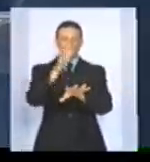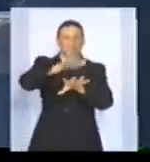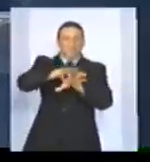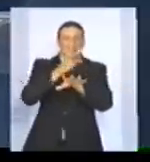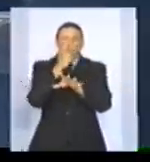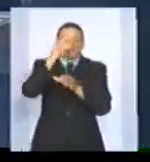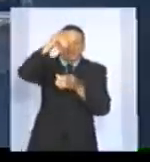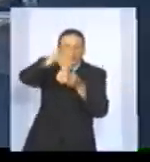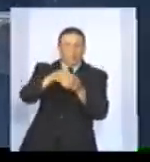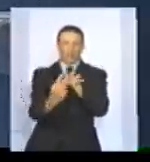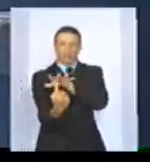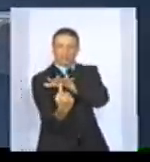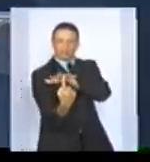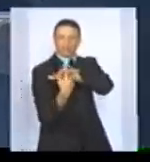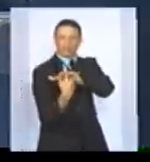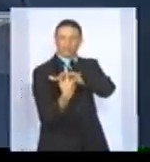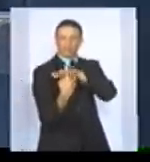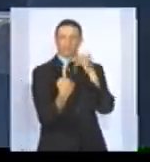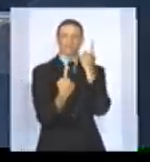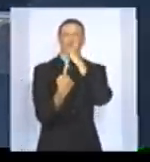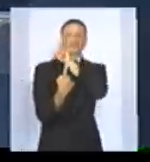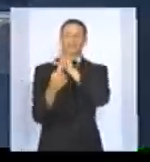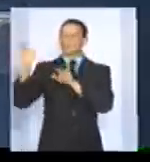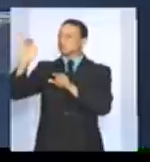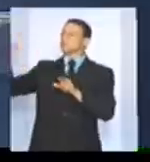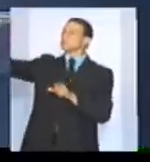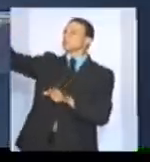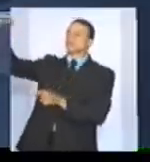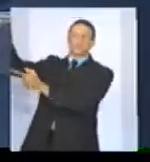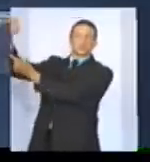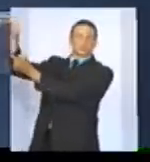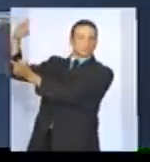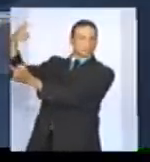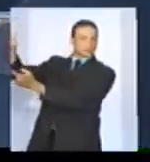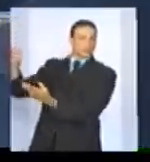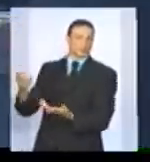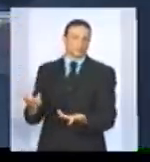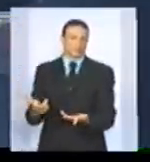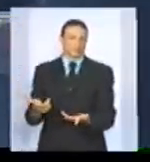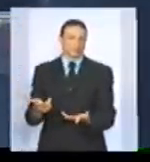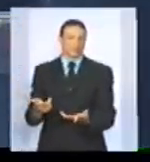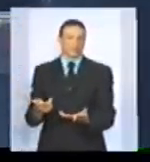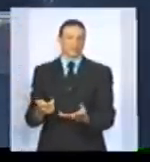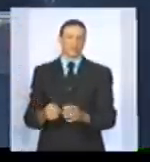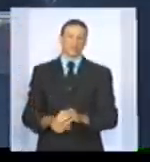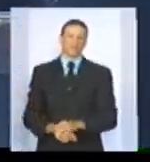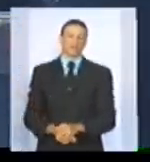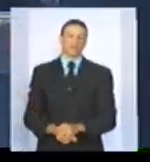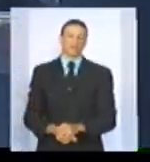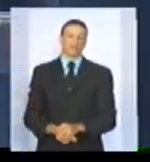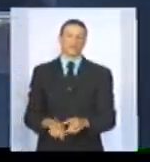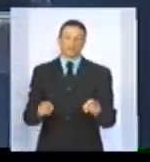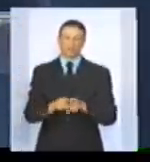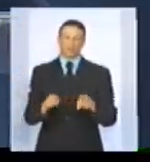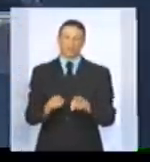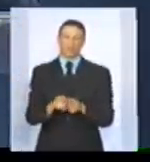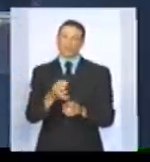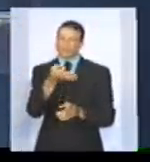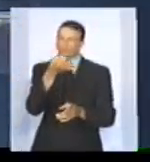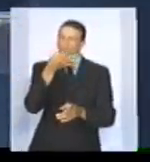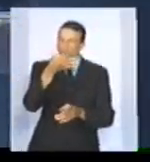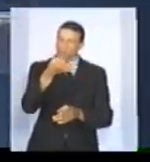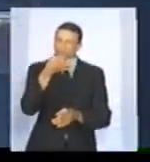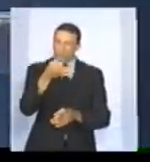pela informação de conteúdos, que isso nem o Estado faz. Podemos E aí, dizer que o sistema tem que